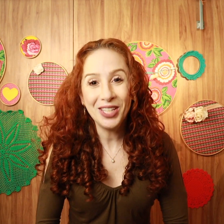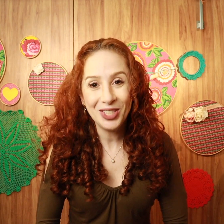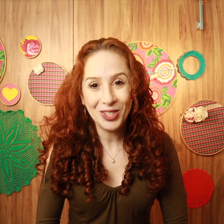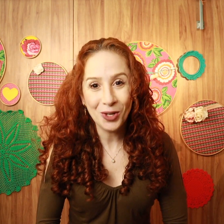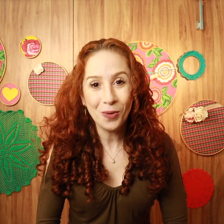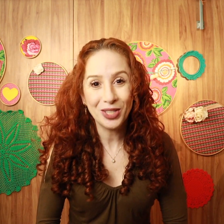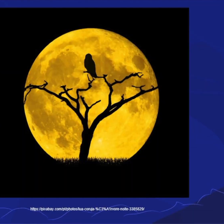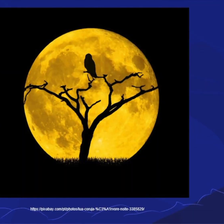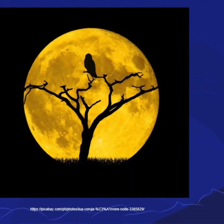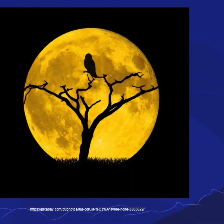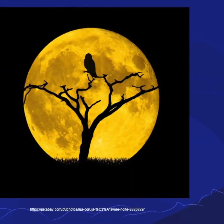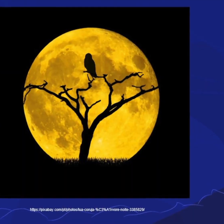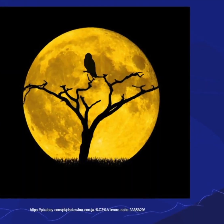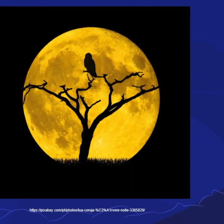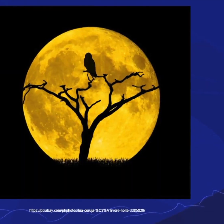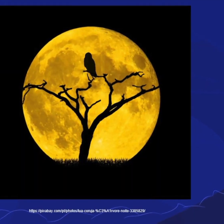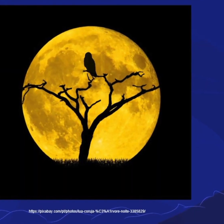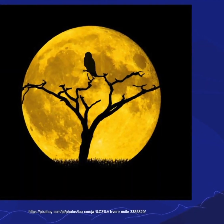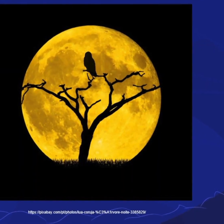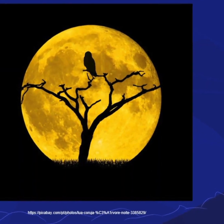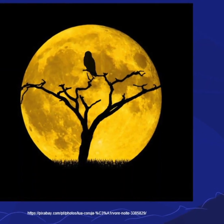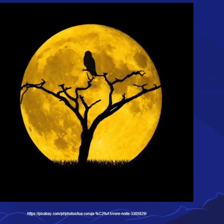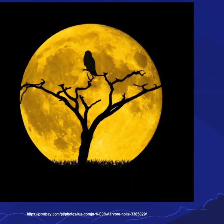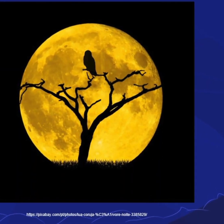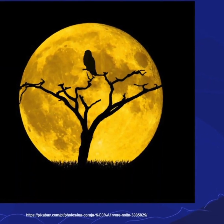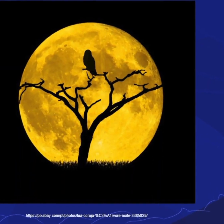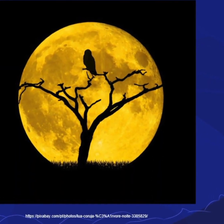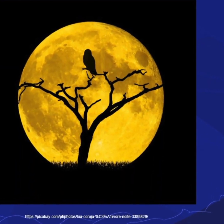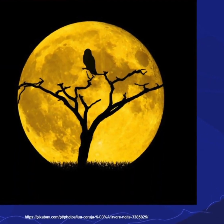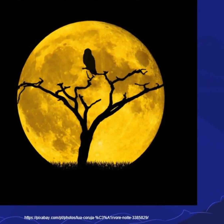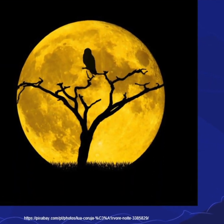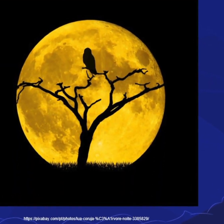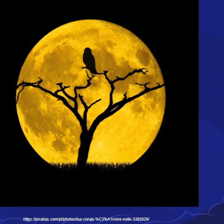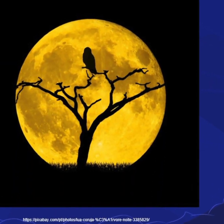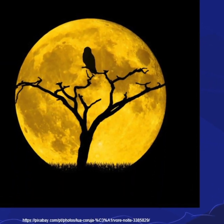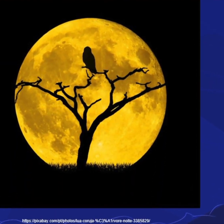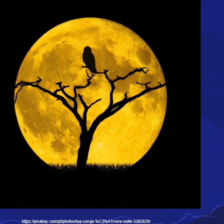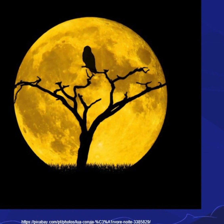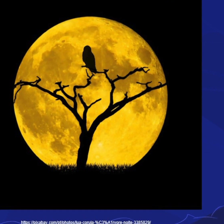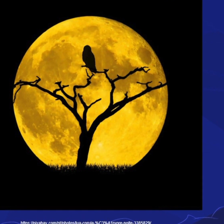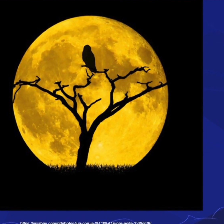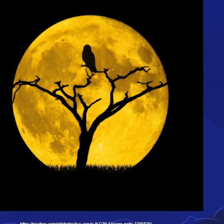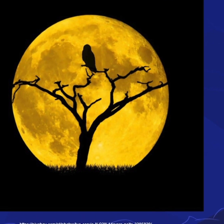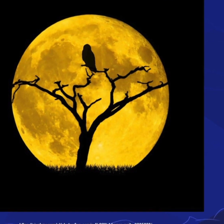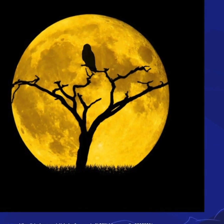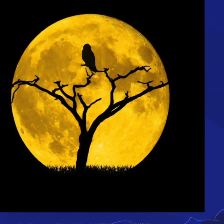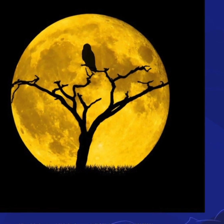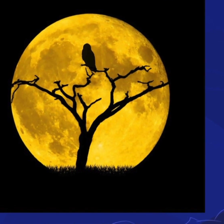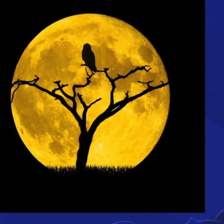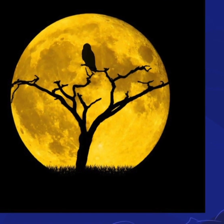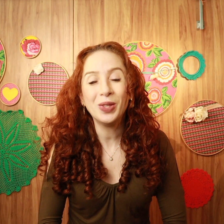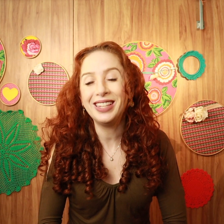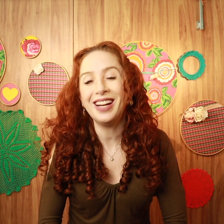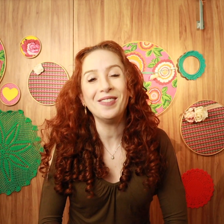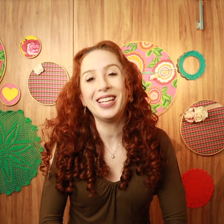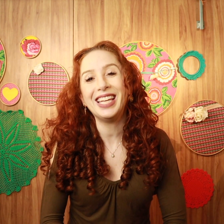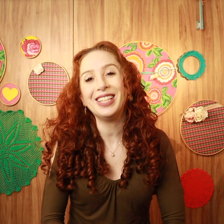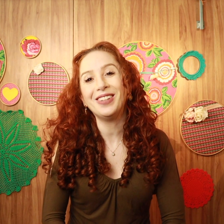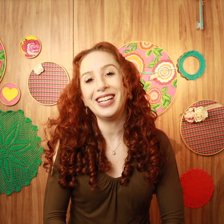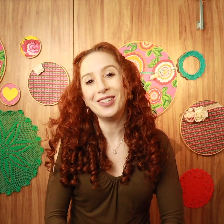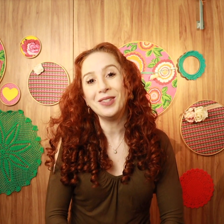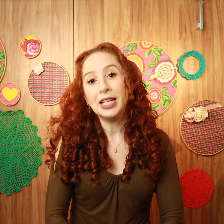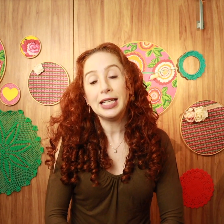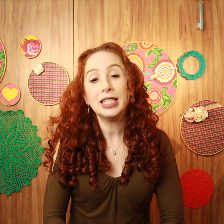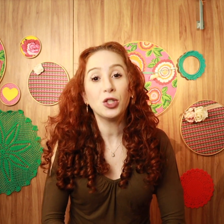Certa noite de lua cheia, uma coruja, que sobrevoava além dos limites da savana, encontrou o tão